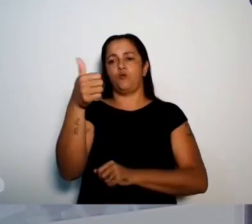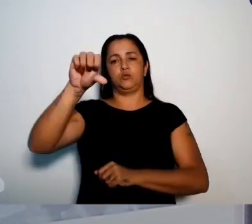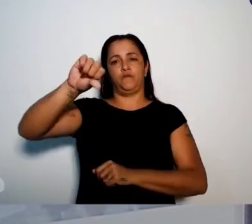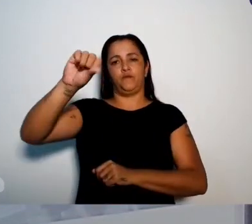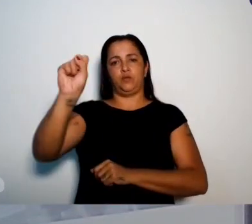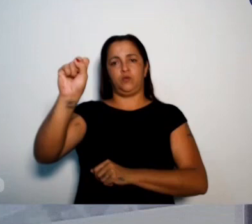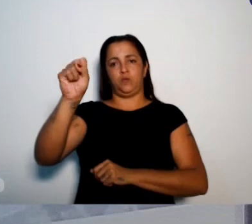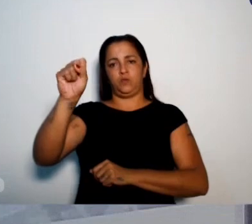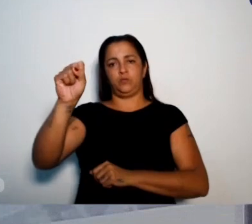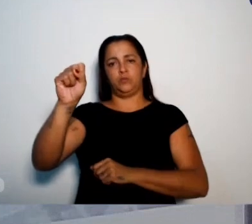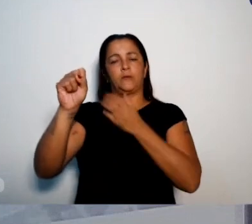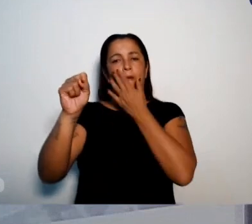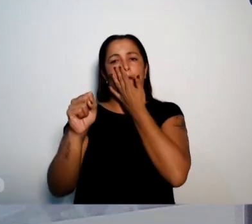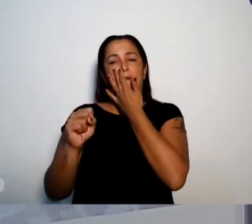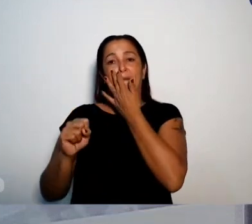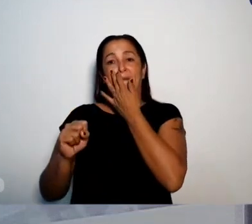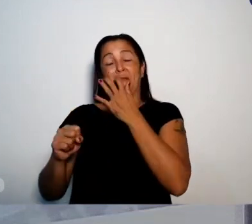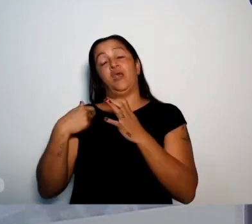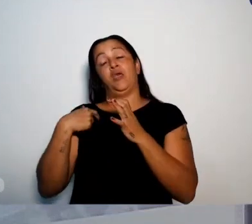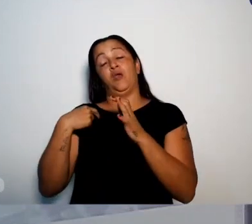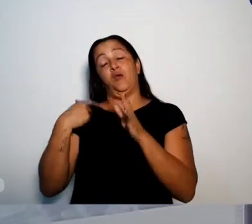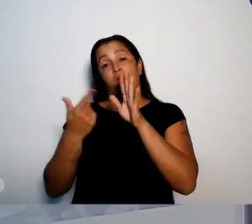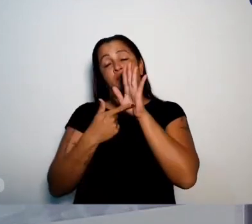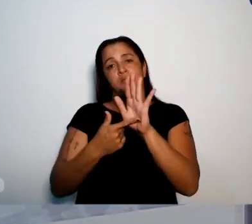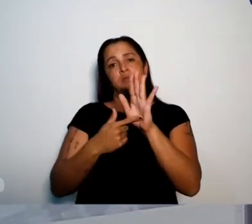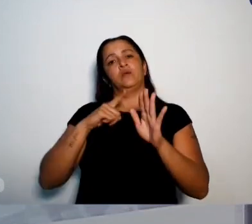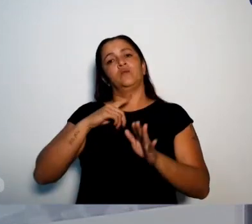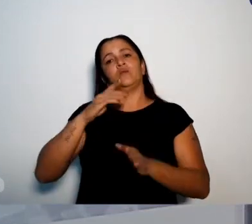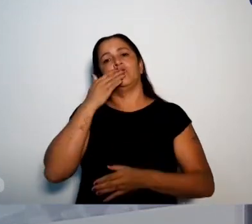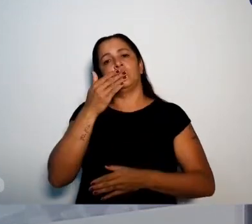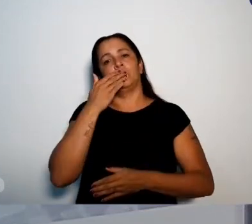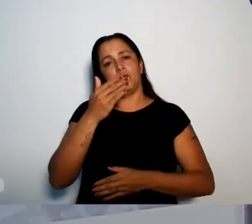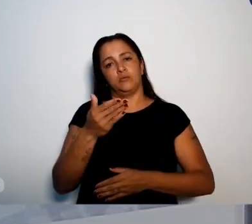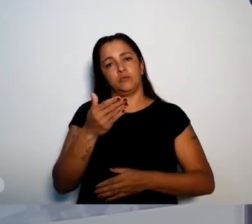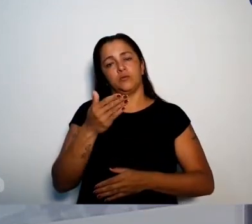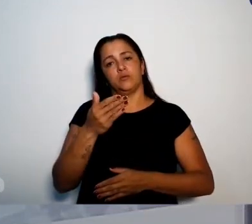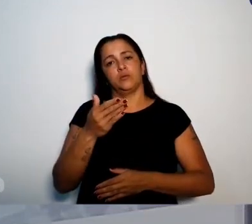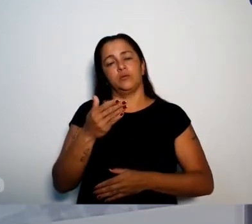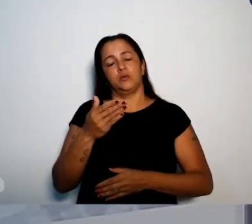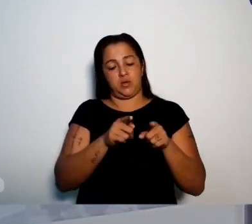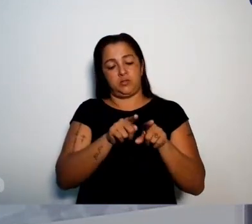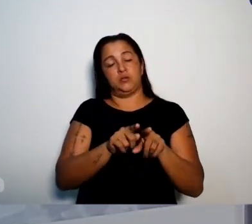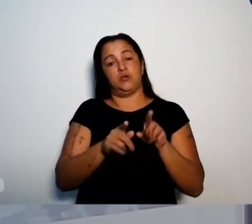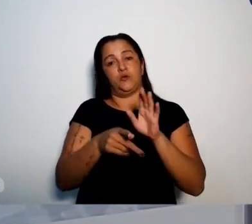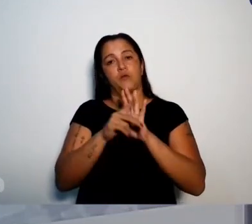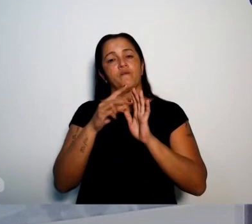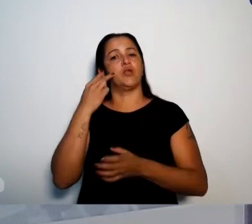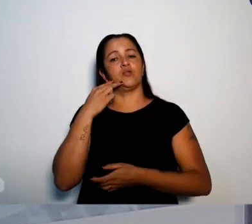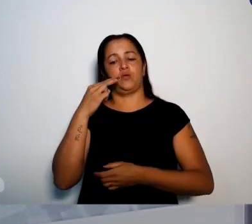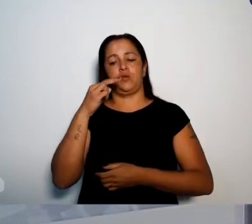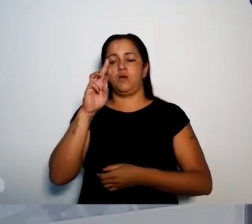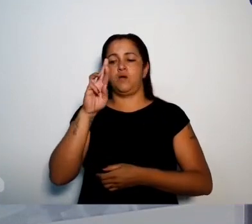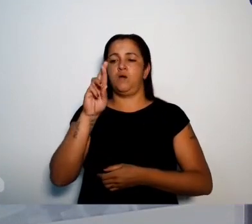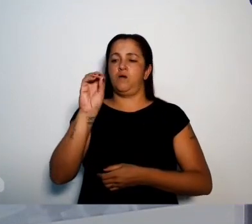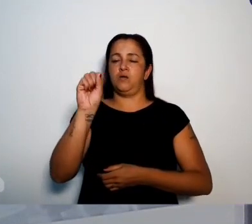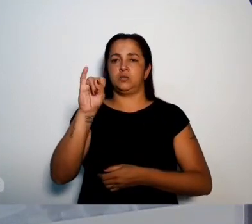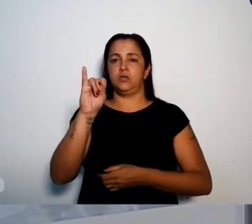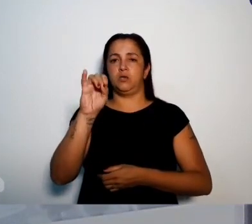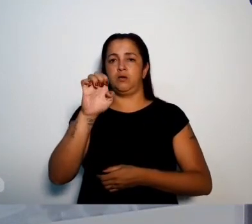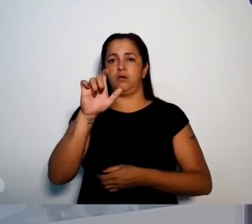1198, eu apresentei esse requerimento em parceria com a vereadora Rosiello, solicitando a